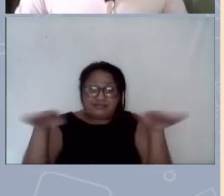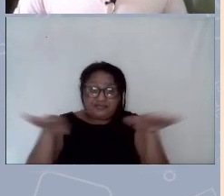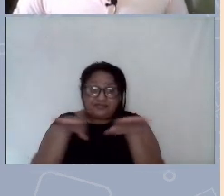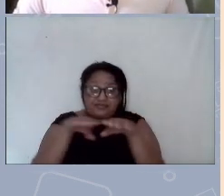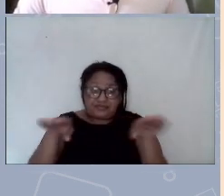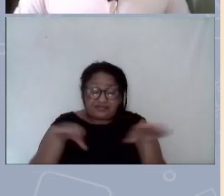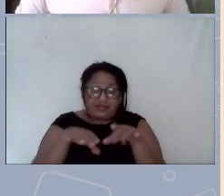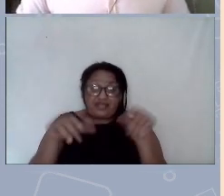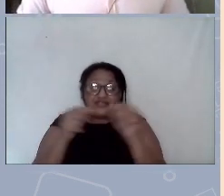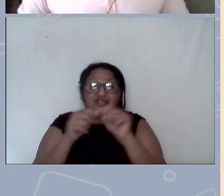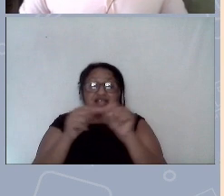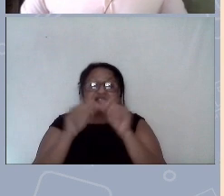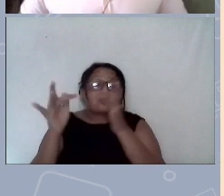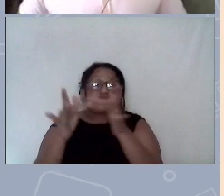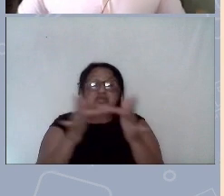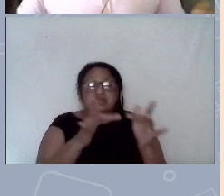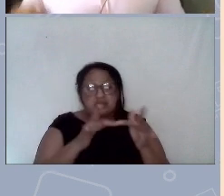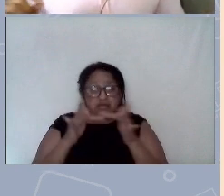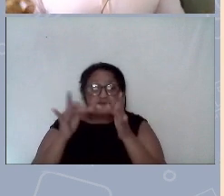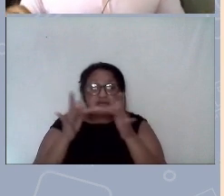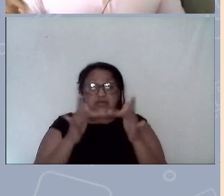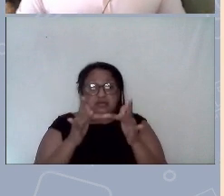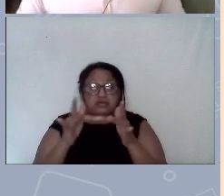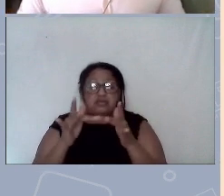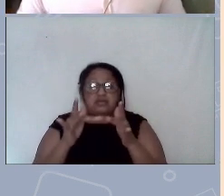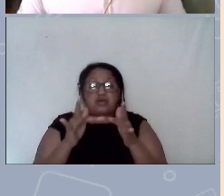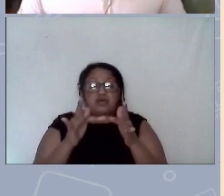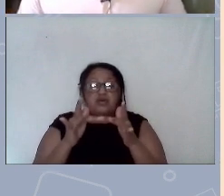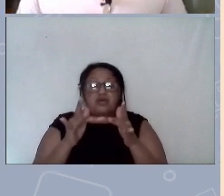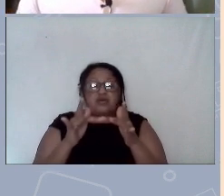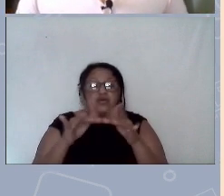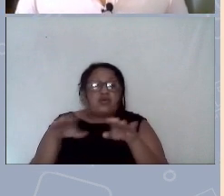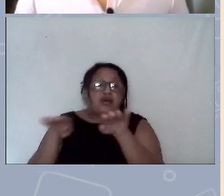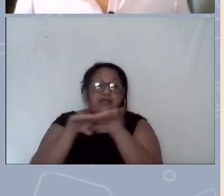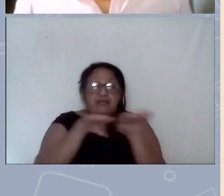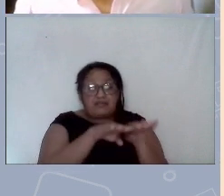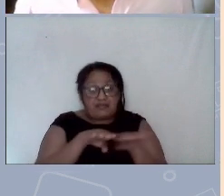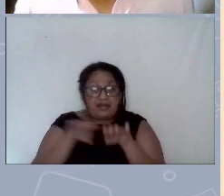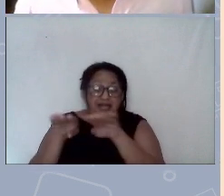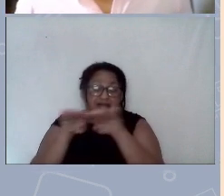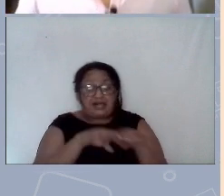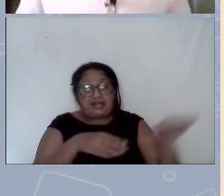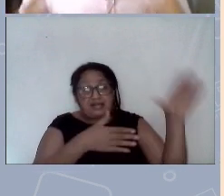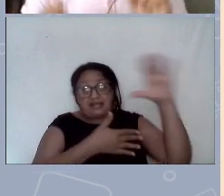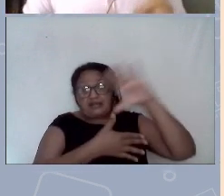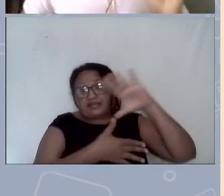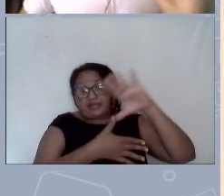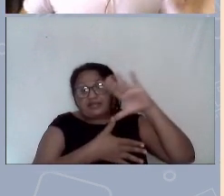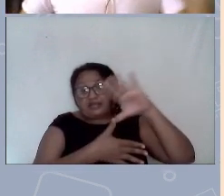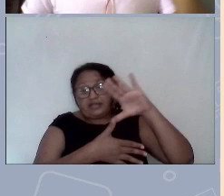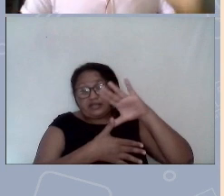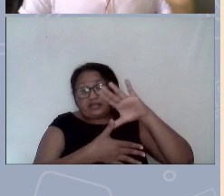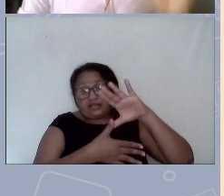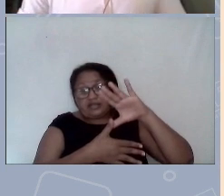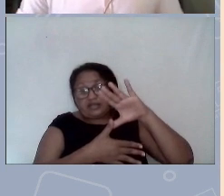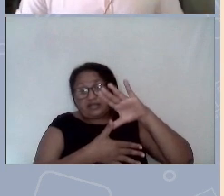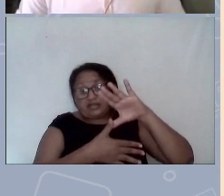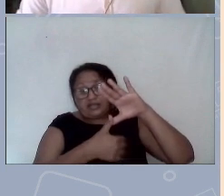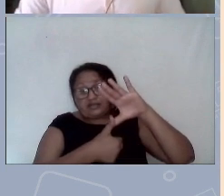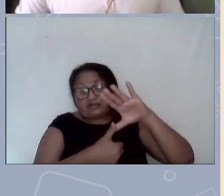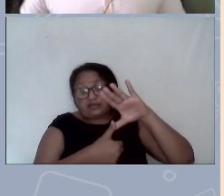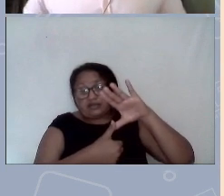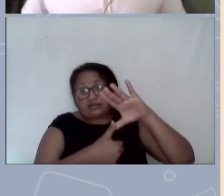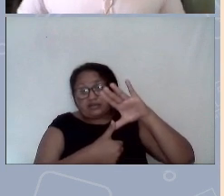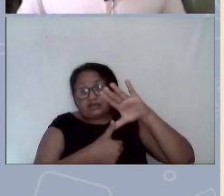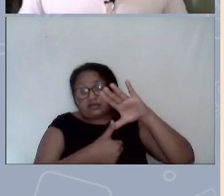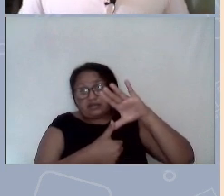contato com a placa sul-americana sobre os tipos de contato